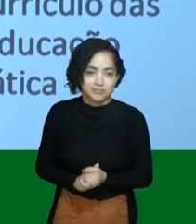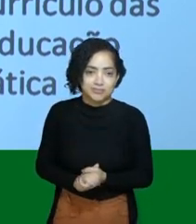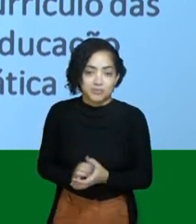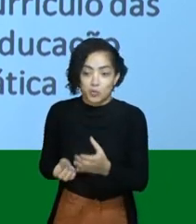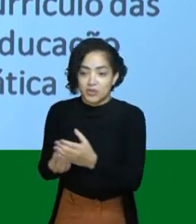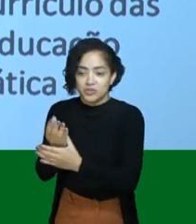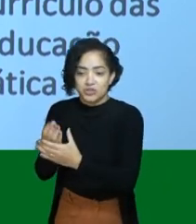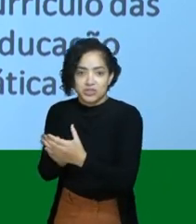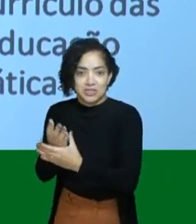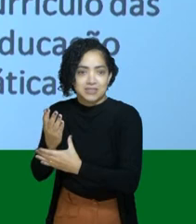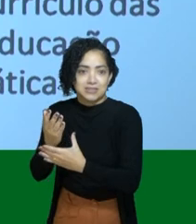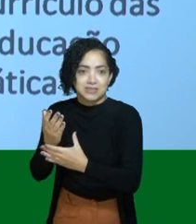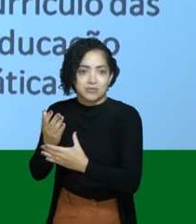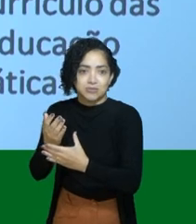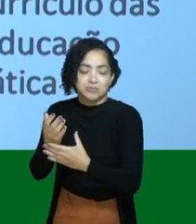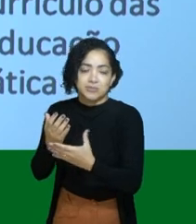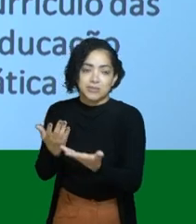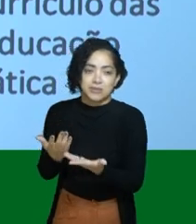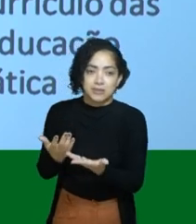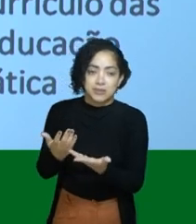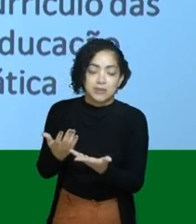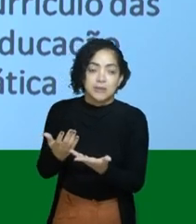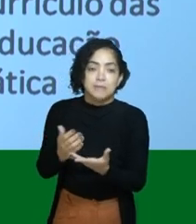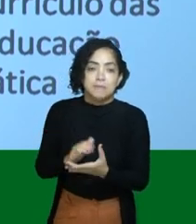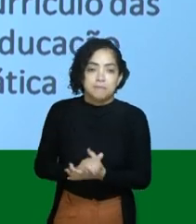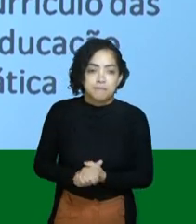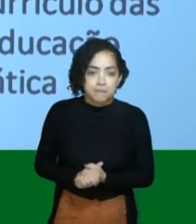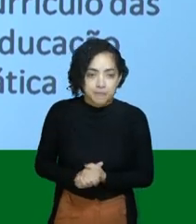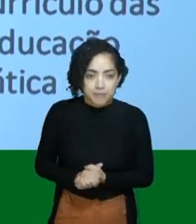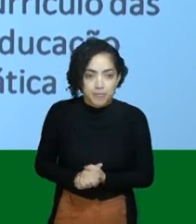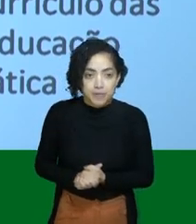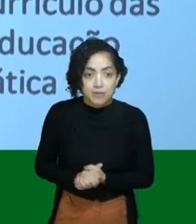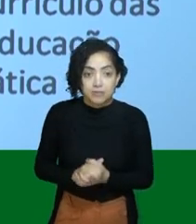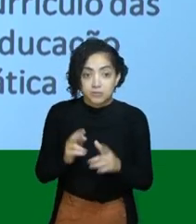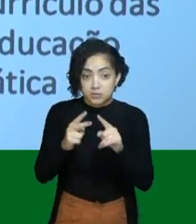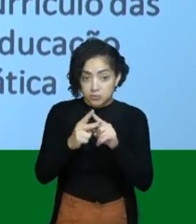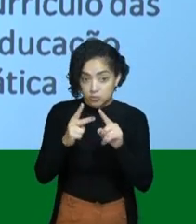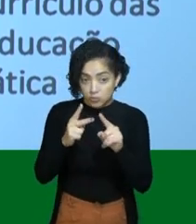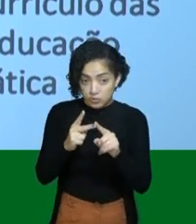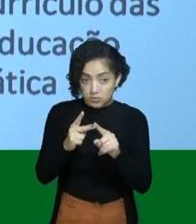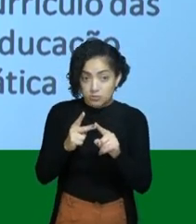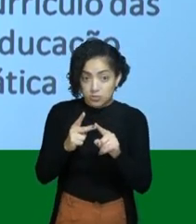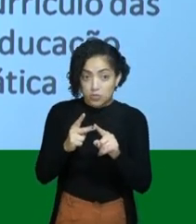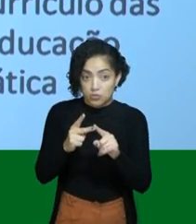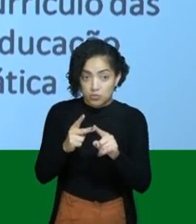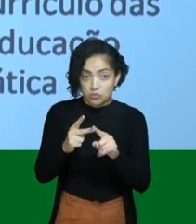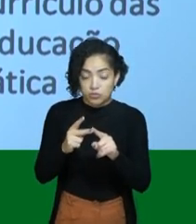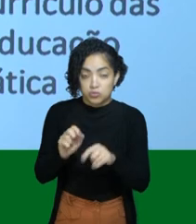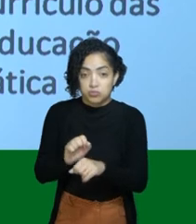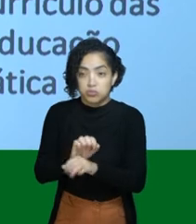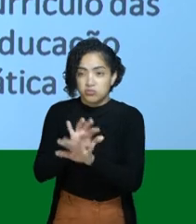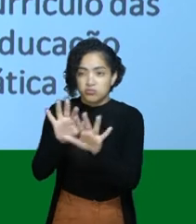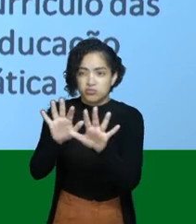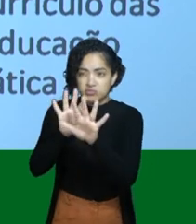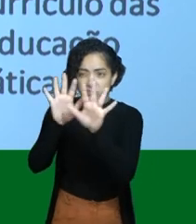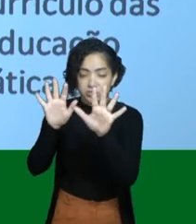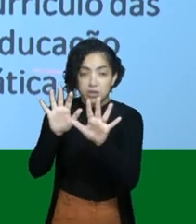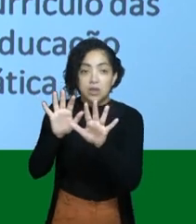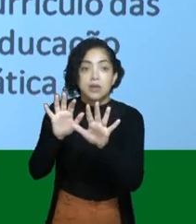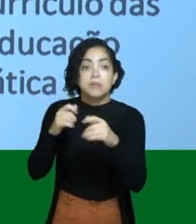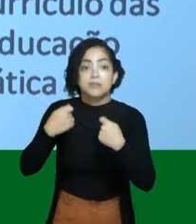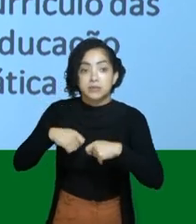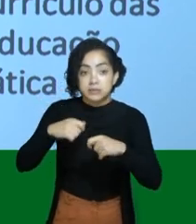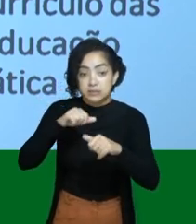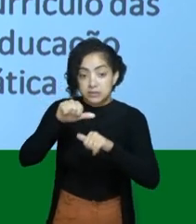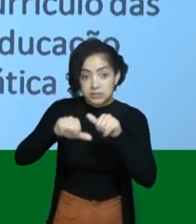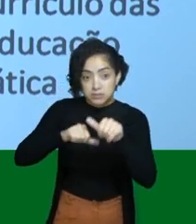energia, porque a gente tem hidrelétrica, né? Tá bom? Então, são os dois pontos que, de emissão, a gente tem que mudar essa